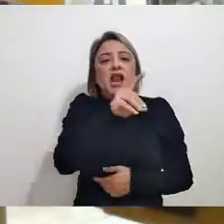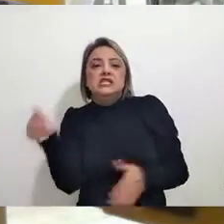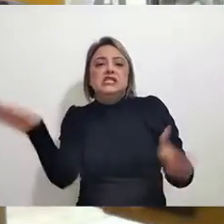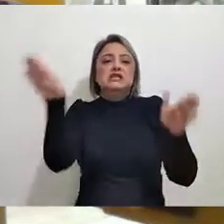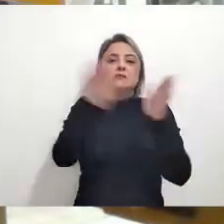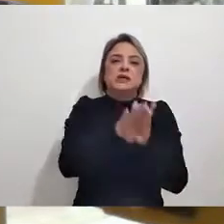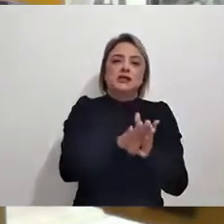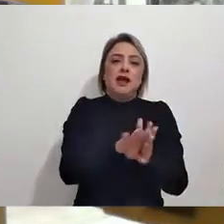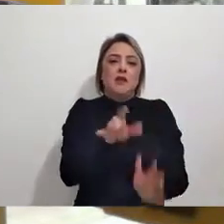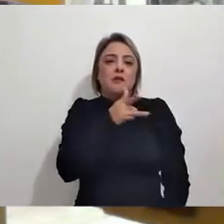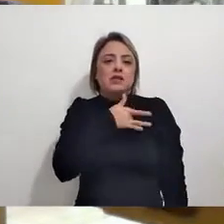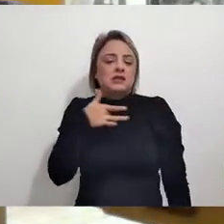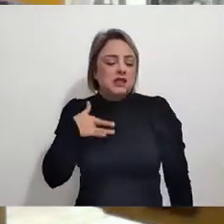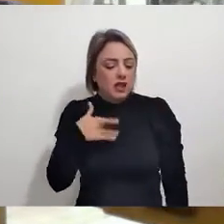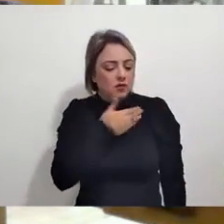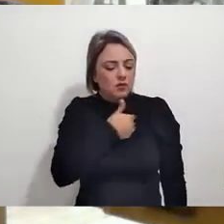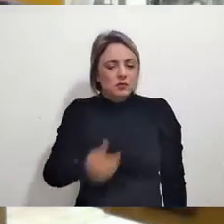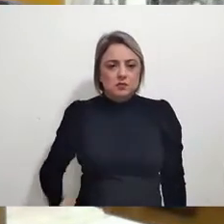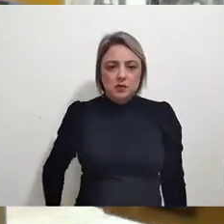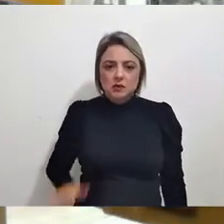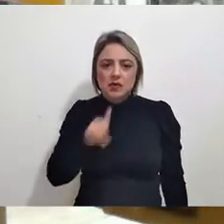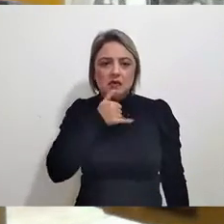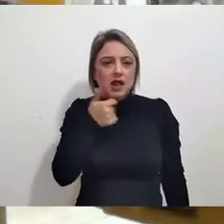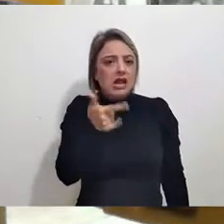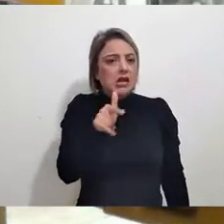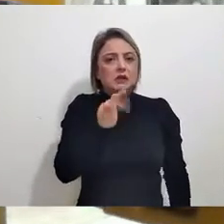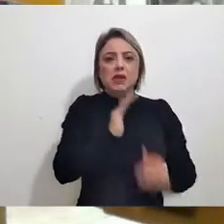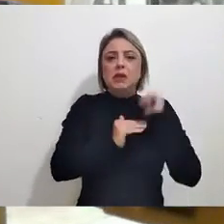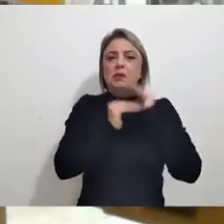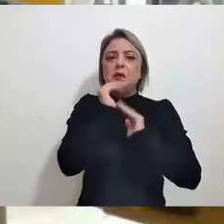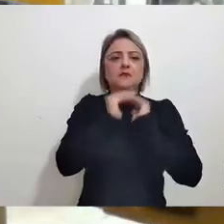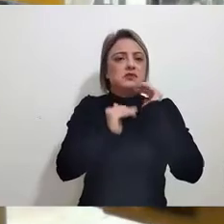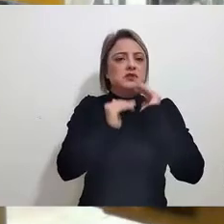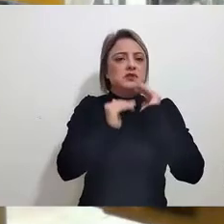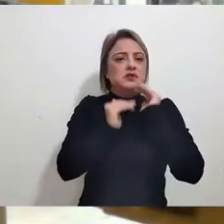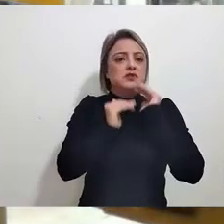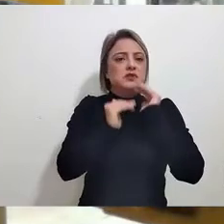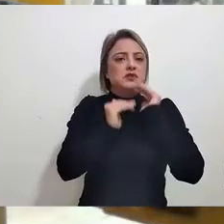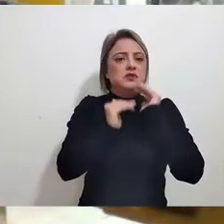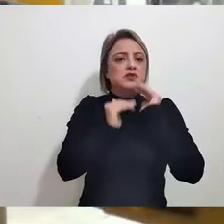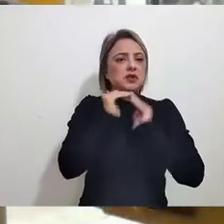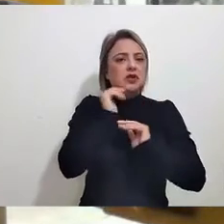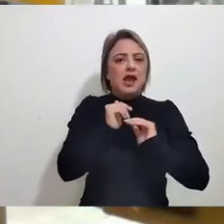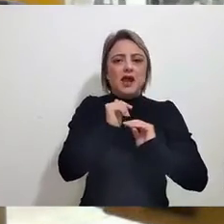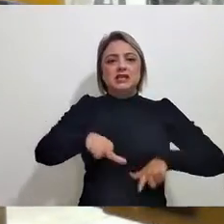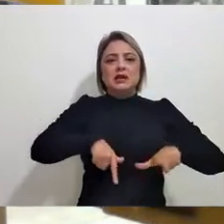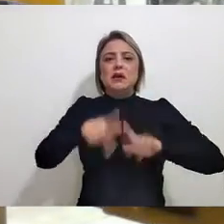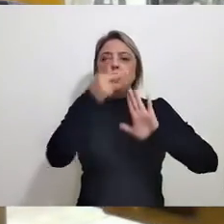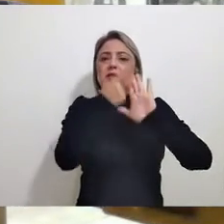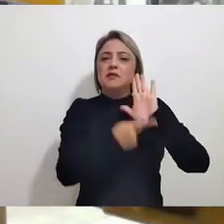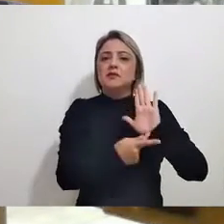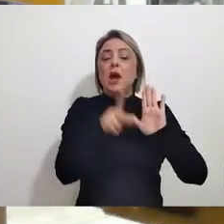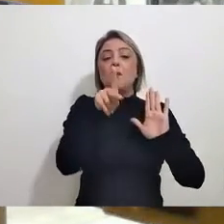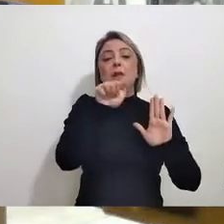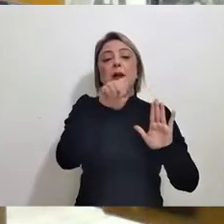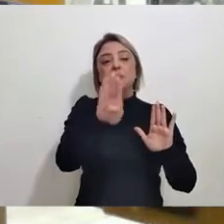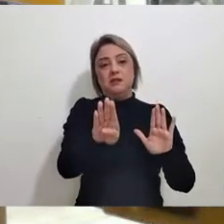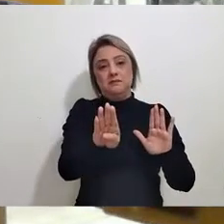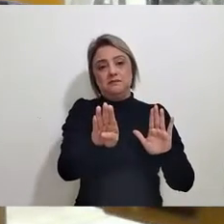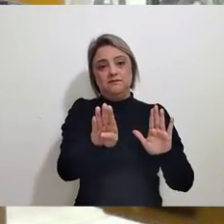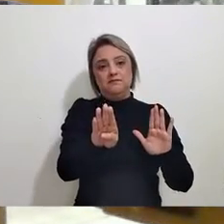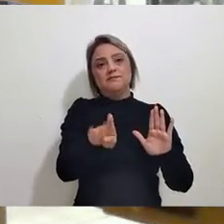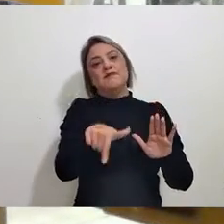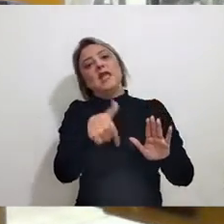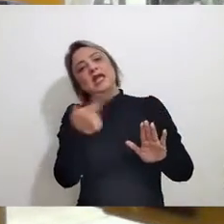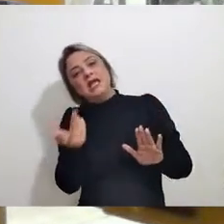infelizmente, não tem profissionais o suficiente para trabalhar nos projetos como o projeto do PAV. E aí, na maioria das vezes, essa criança ela vai sair dessa situação de